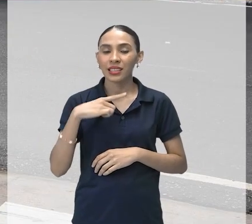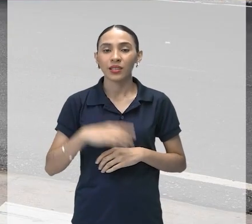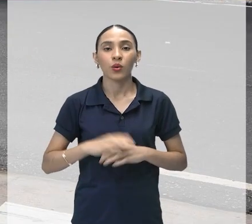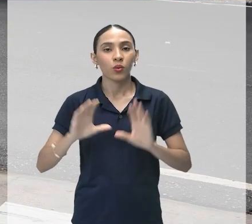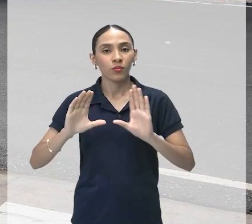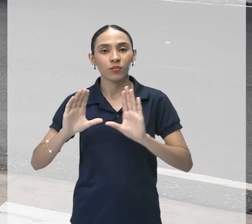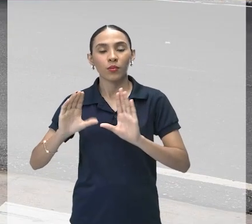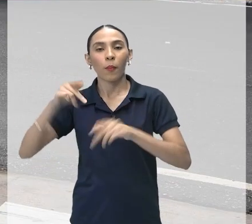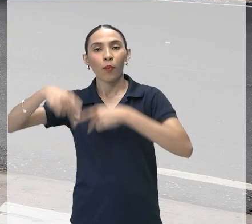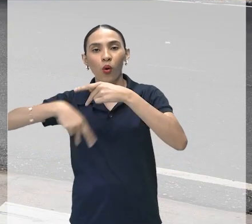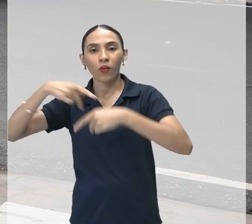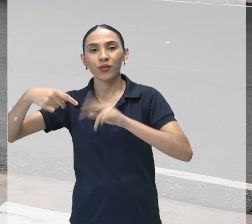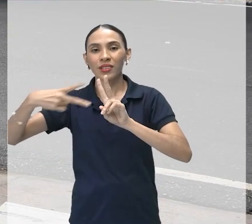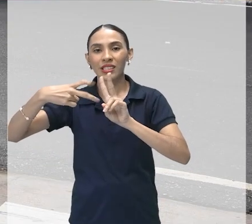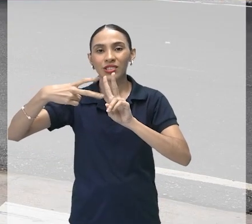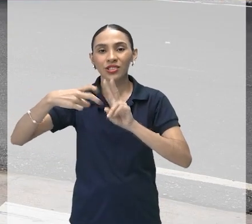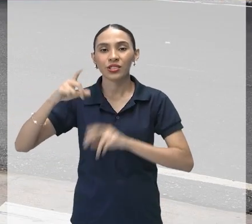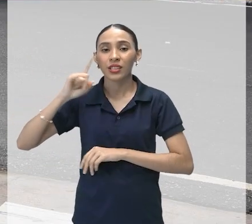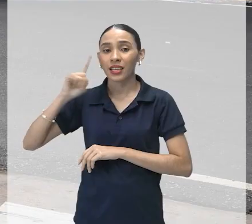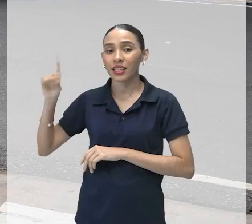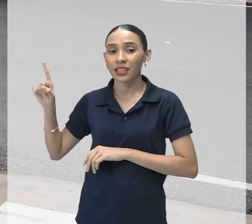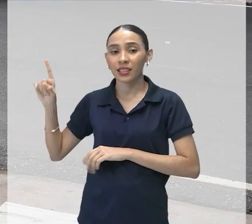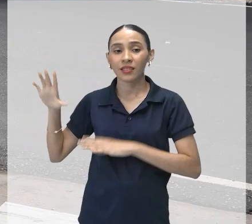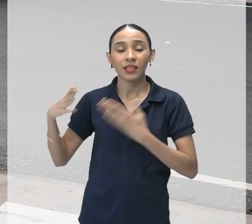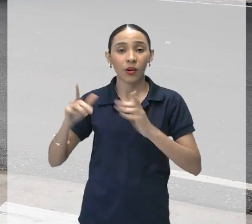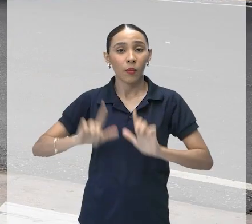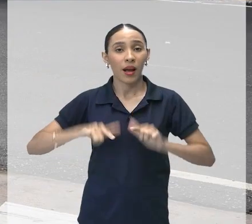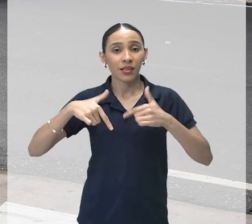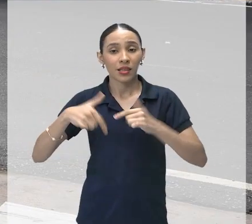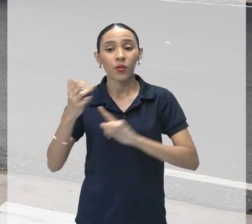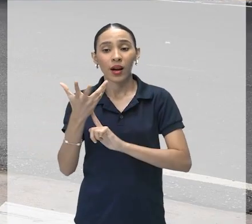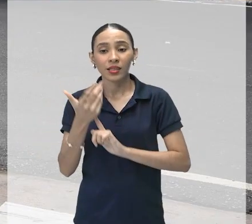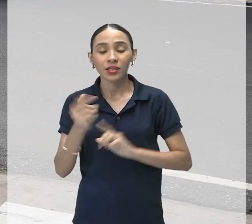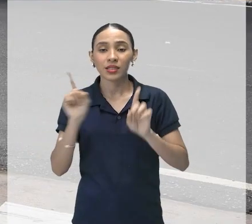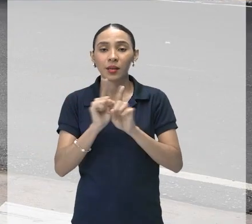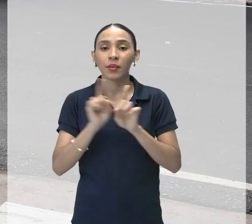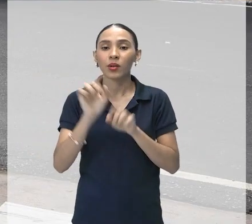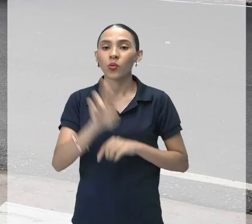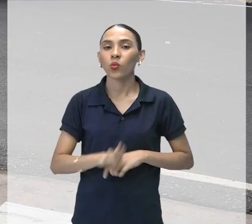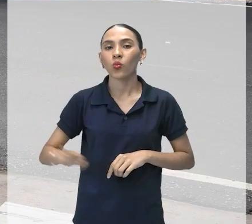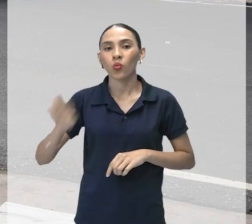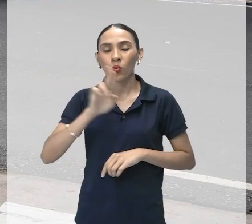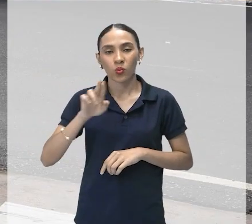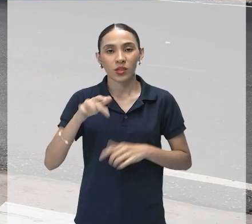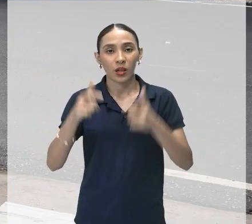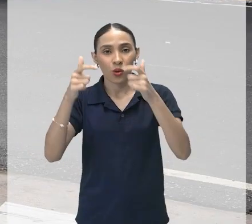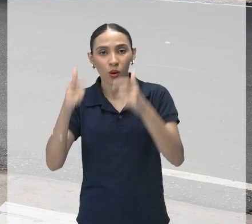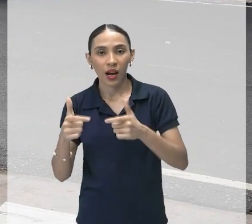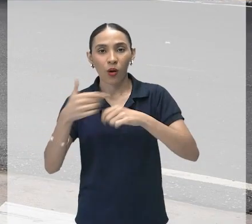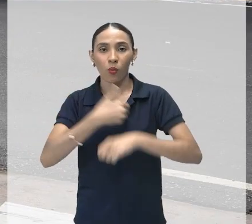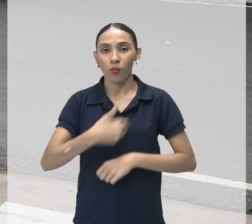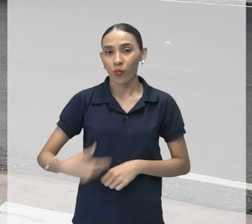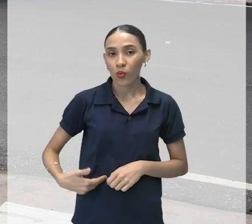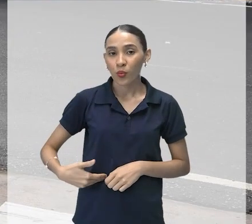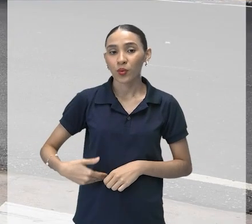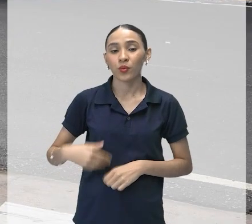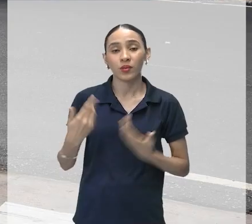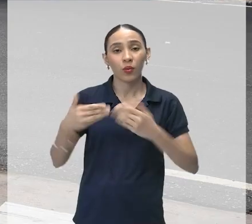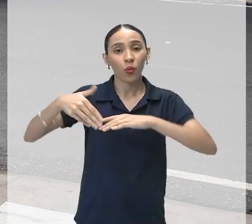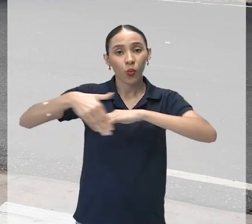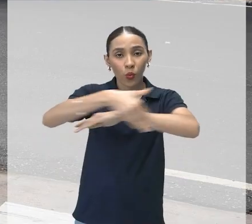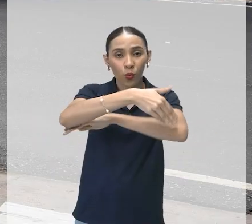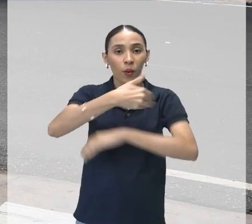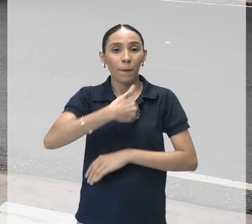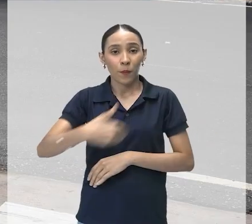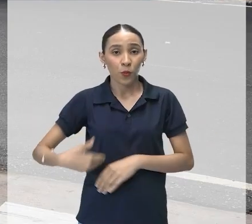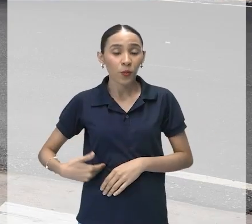etnia indígena. Então, o grafite ele é uma manifestação artística que utiliza espaços públicos. Aqui nós estamos numa rua